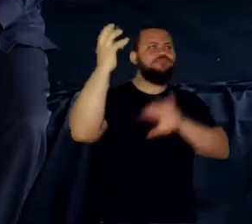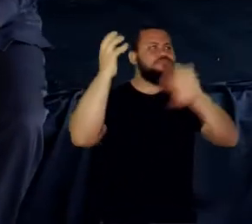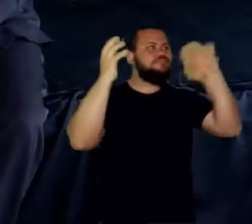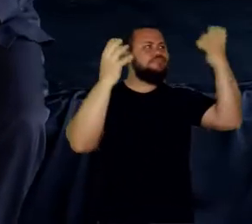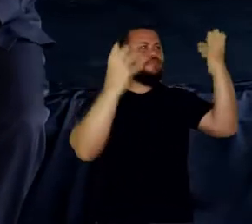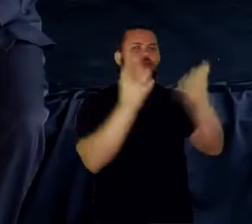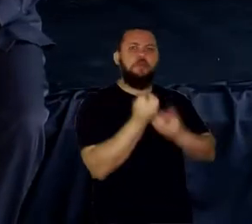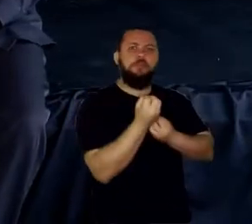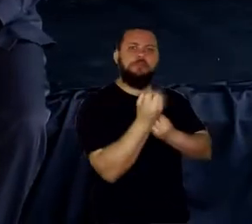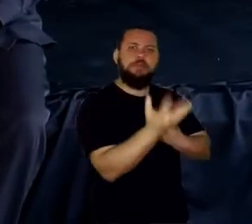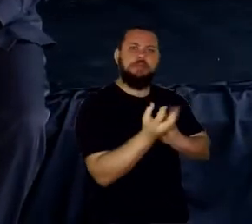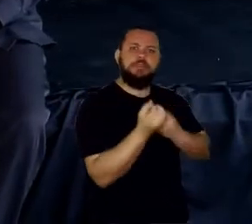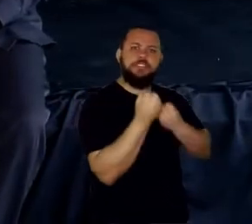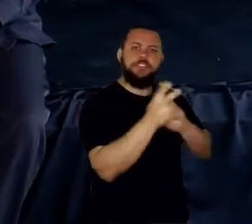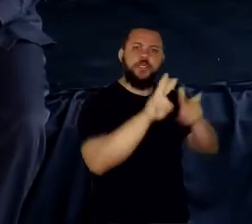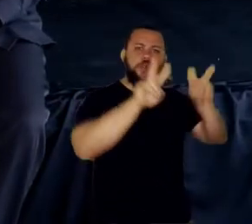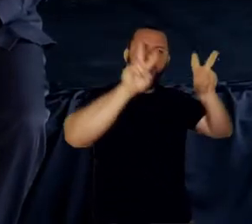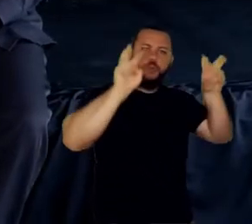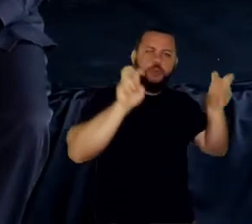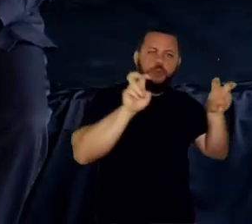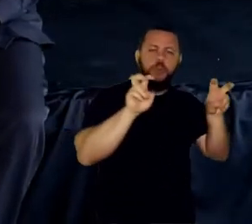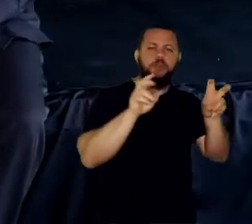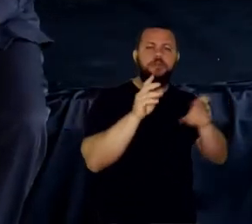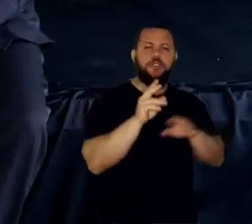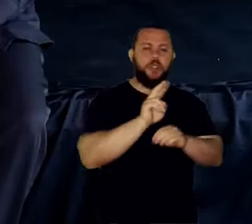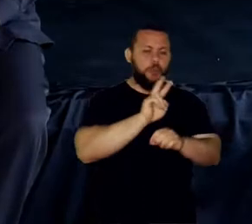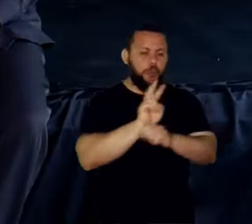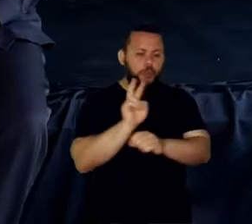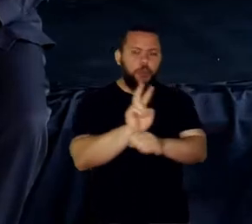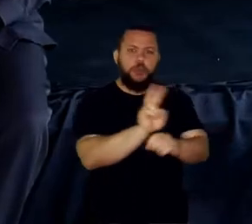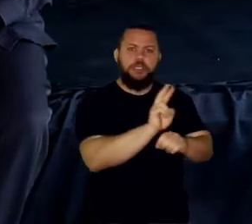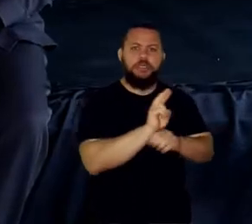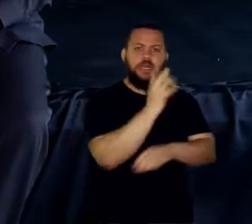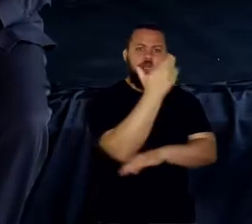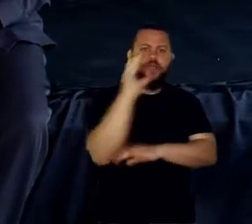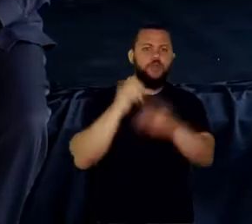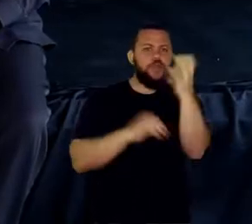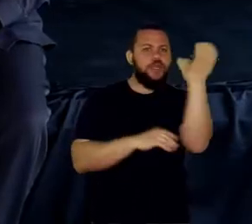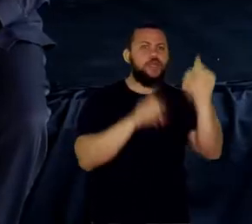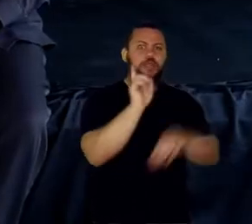mensagem sobre a nossa preservação, é a história também. Porque